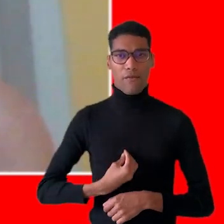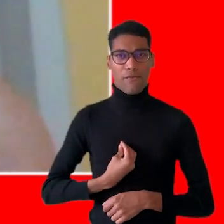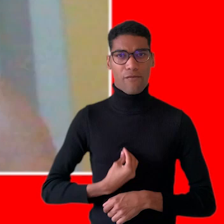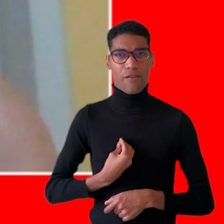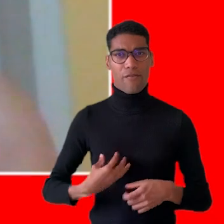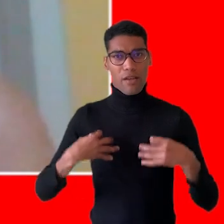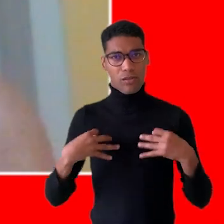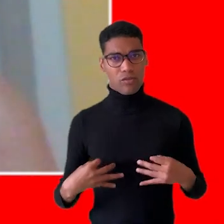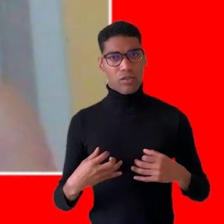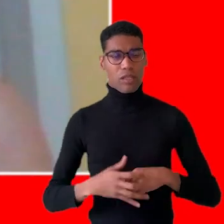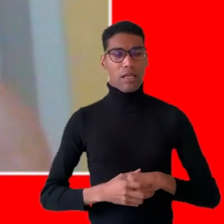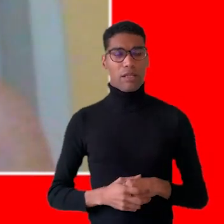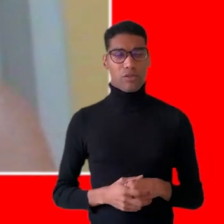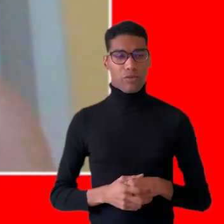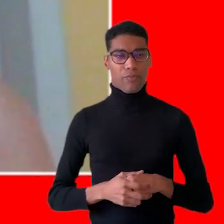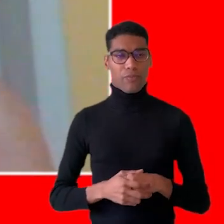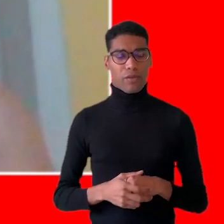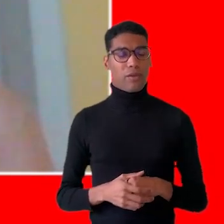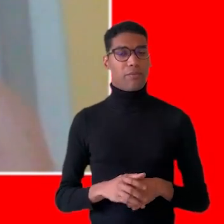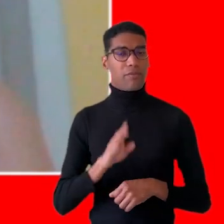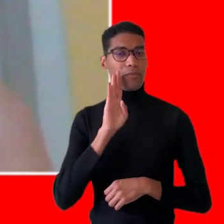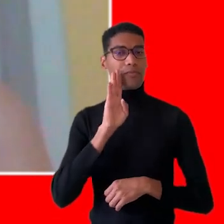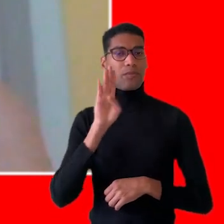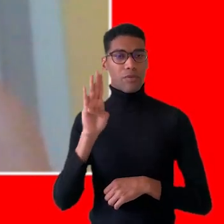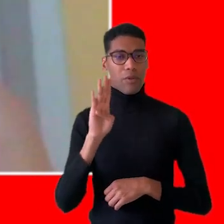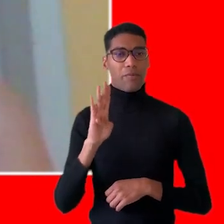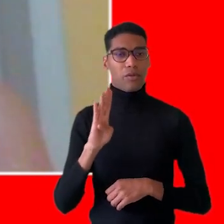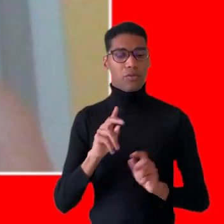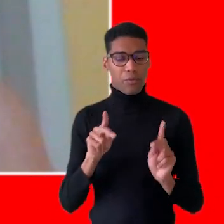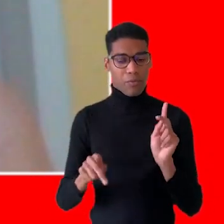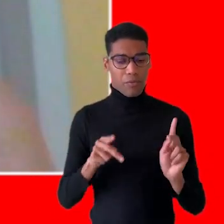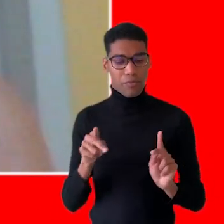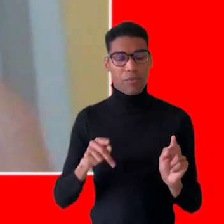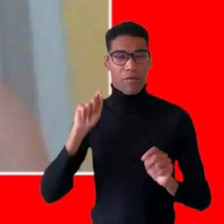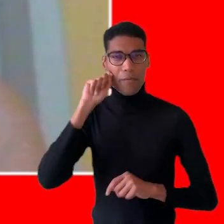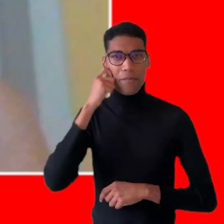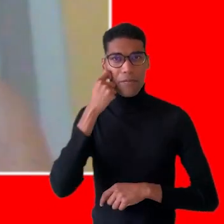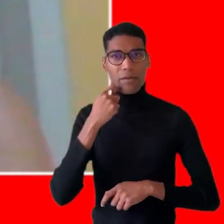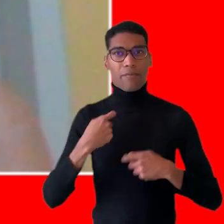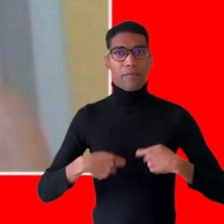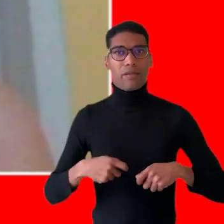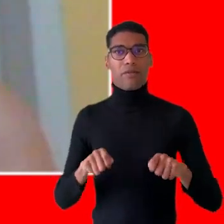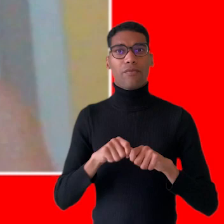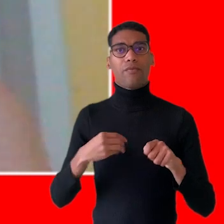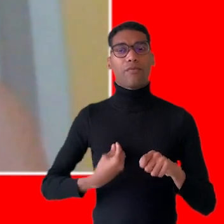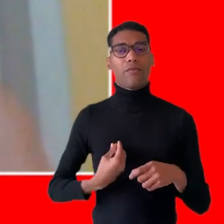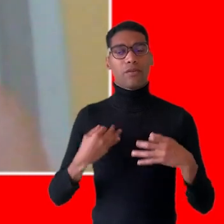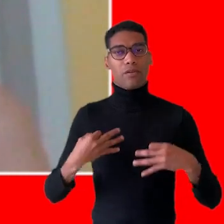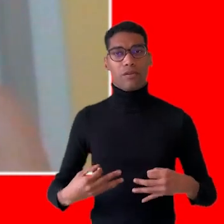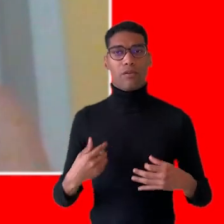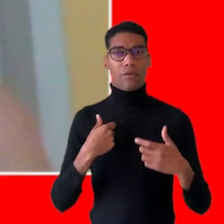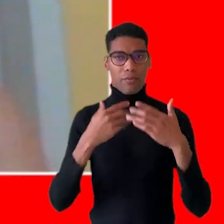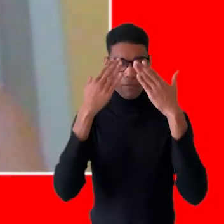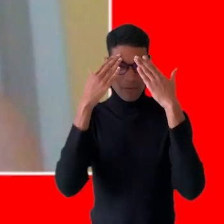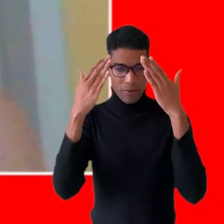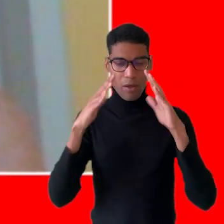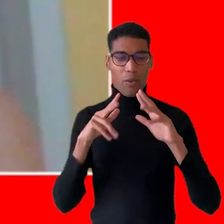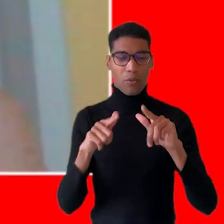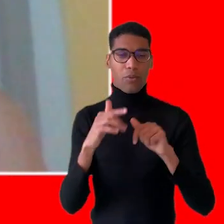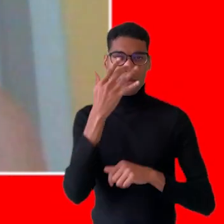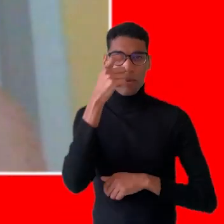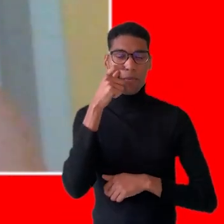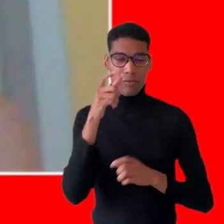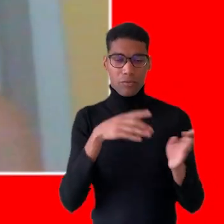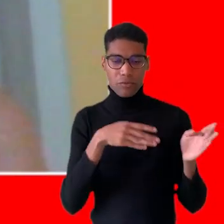com dignidade, o nosso povo preto viver com dignidade. O que você está fazendo? Muito obrigada a